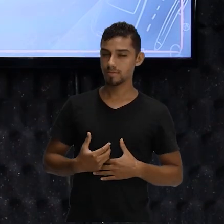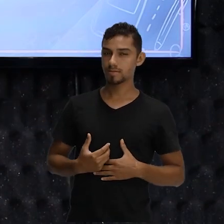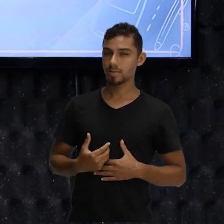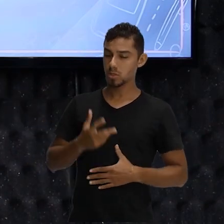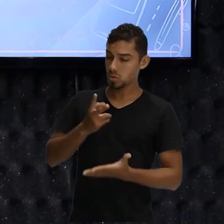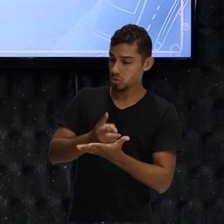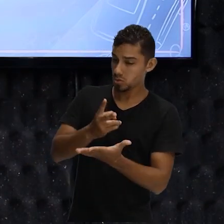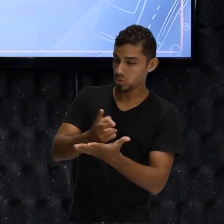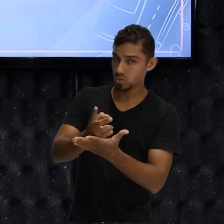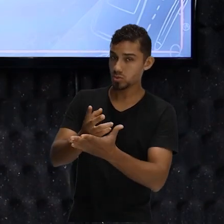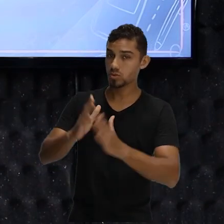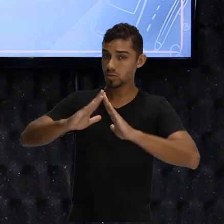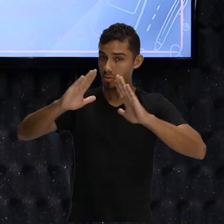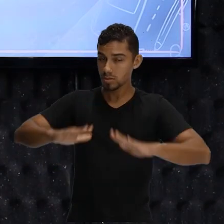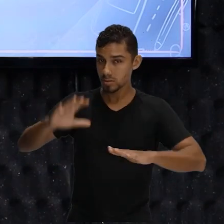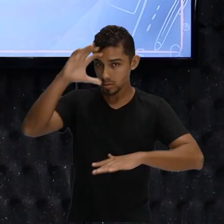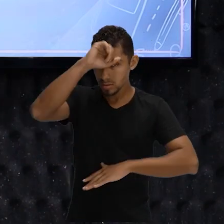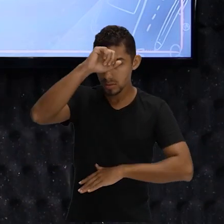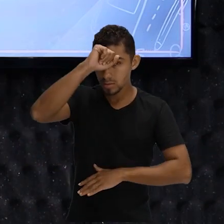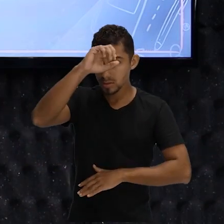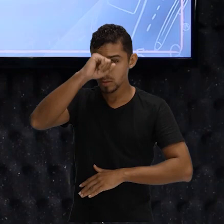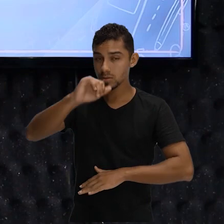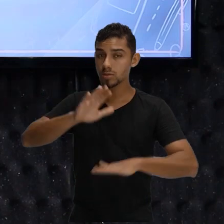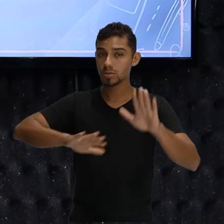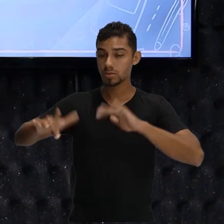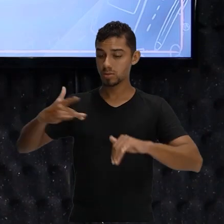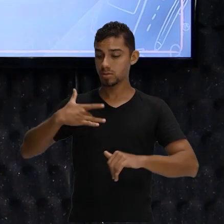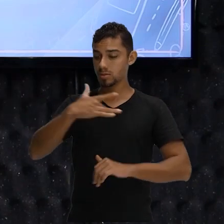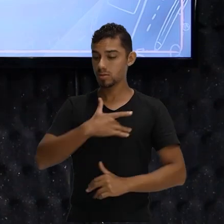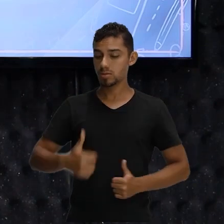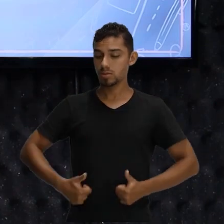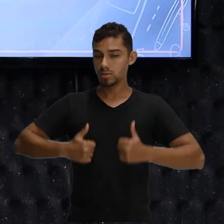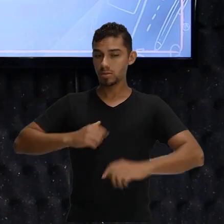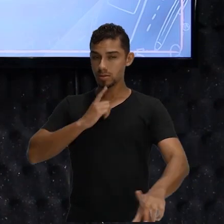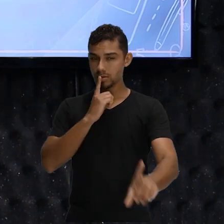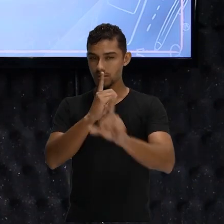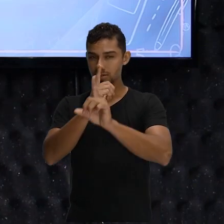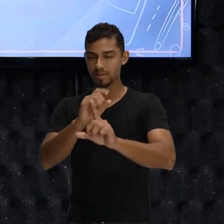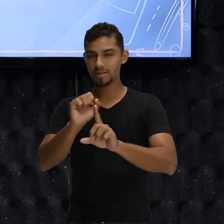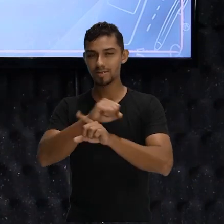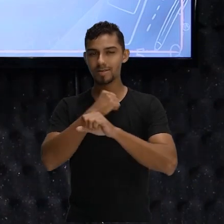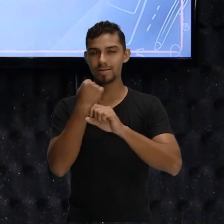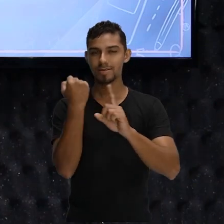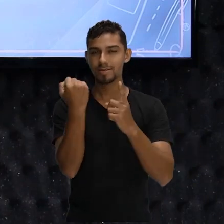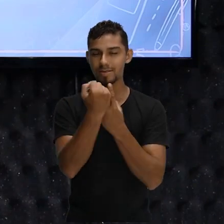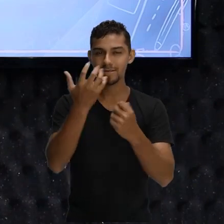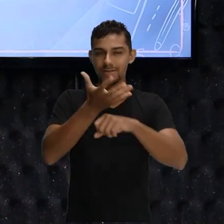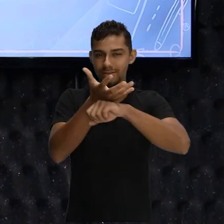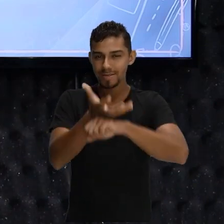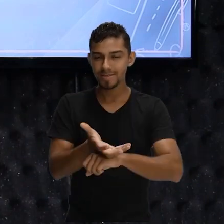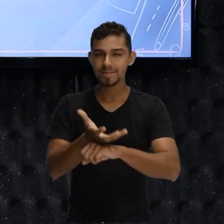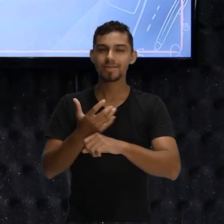Continue se cuidando, fique em casa aprendendo e a gente se vê numa próxima aula de Sociologia.